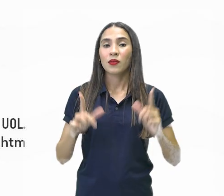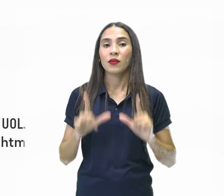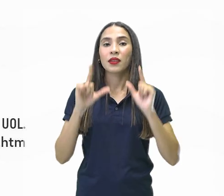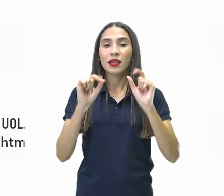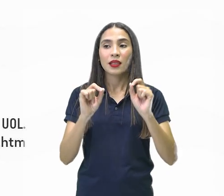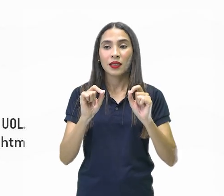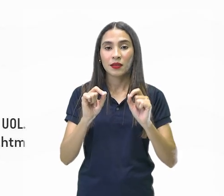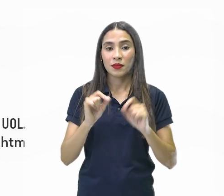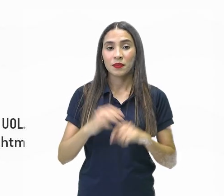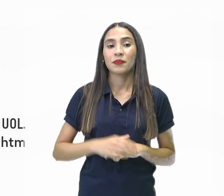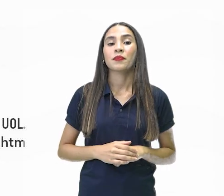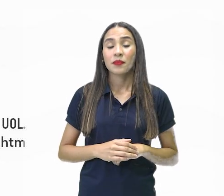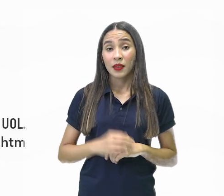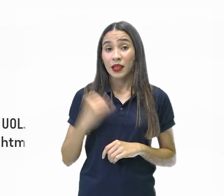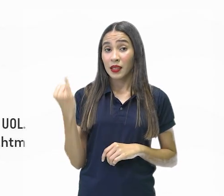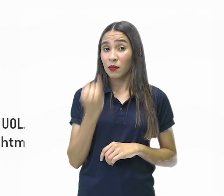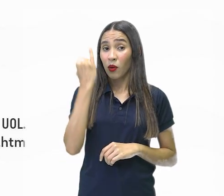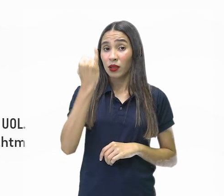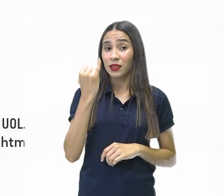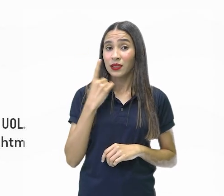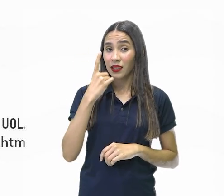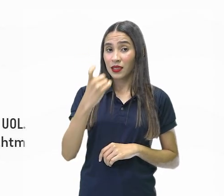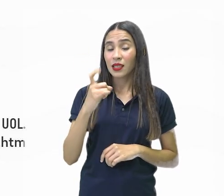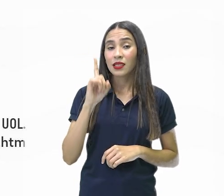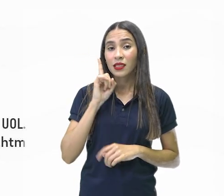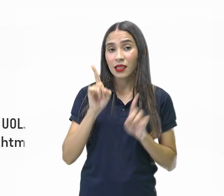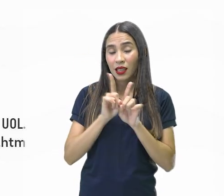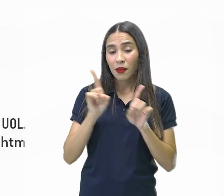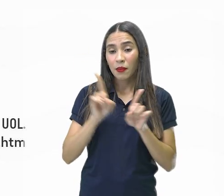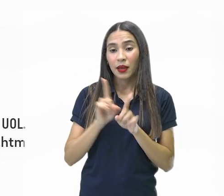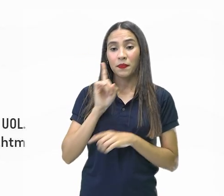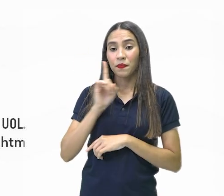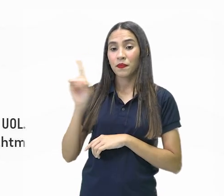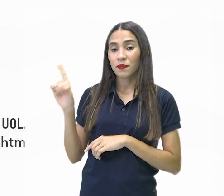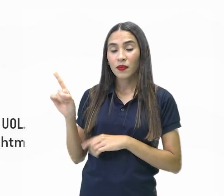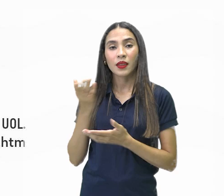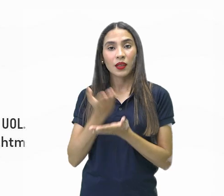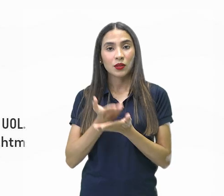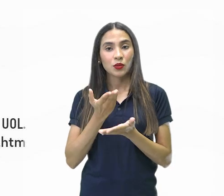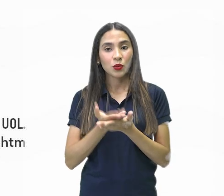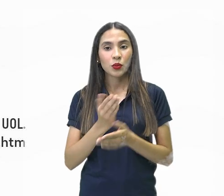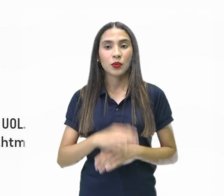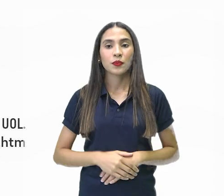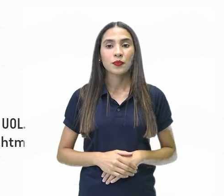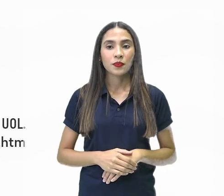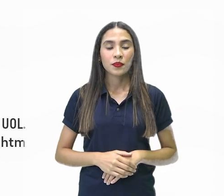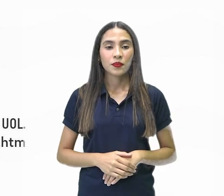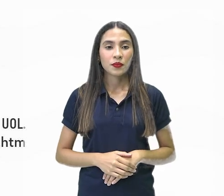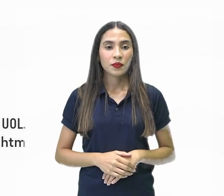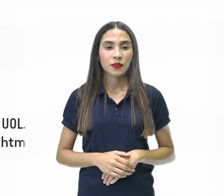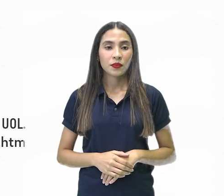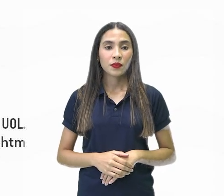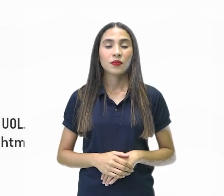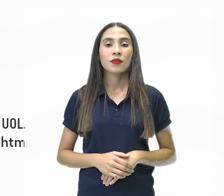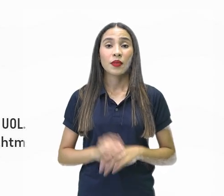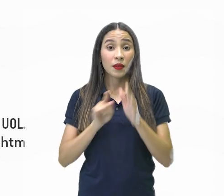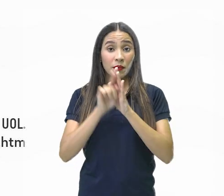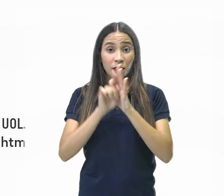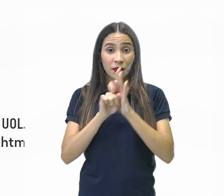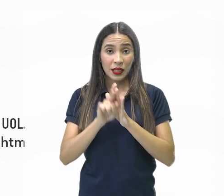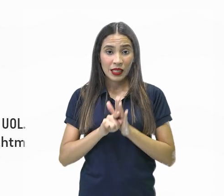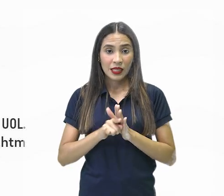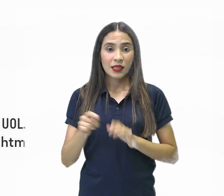aqui sobre uma parte muito interessante, né, teórica, desse estudo sobre